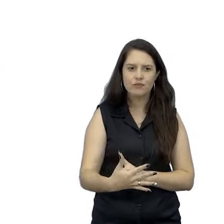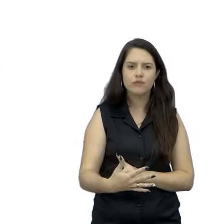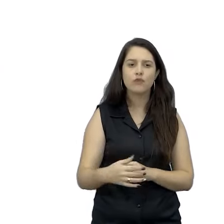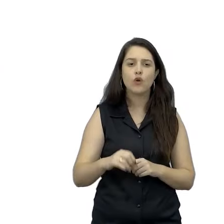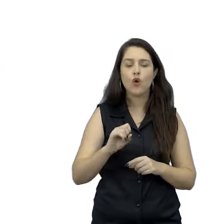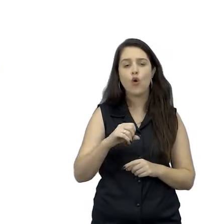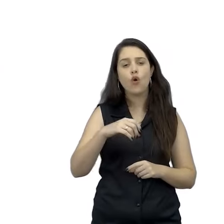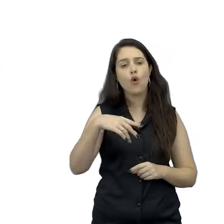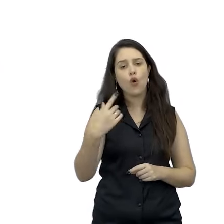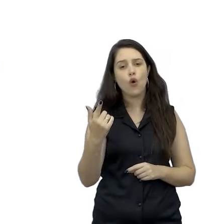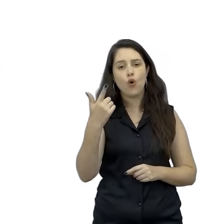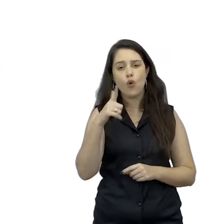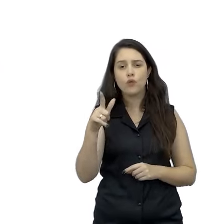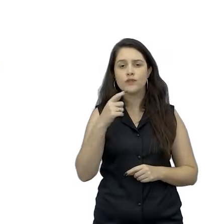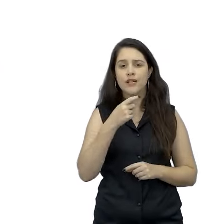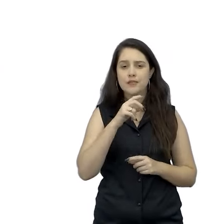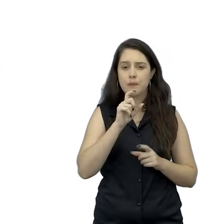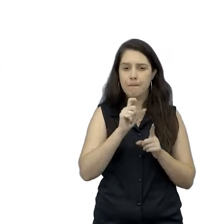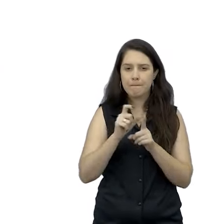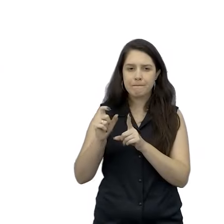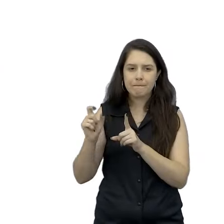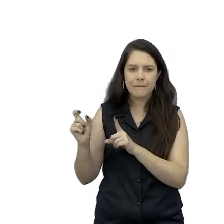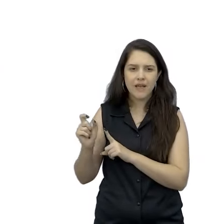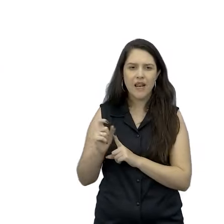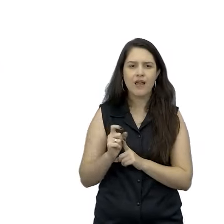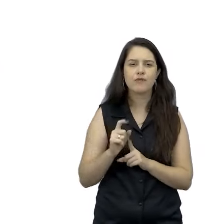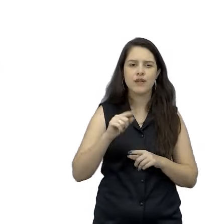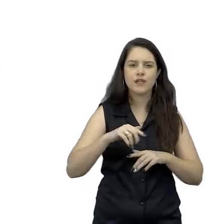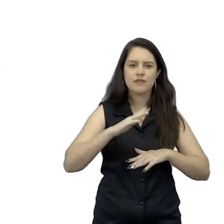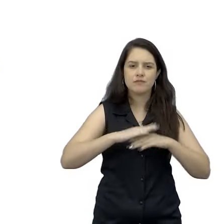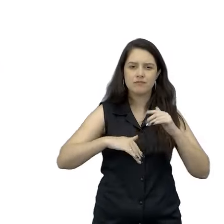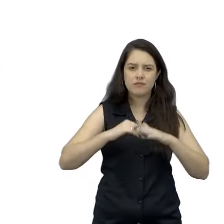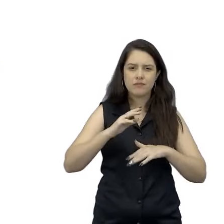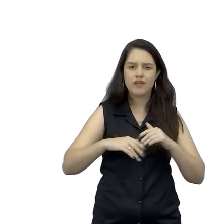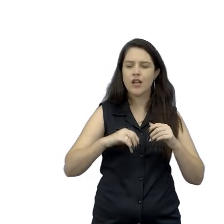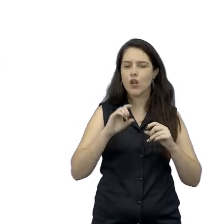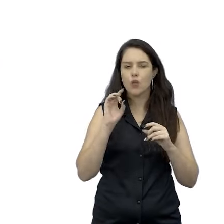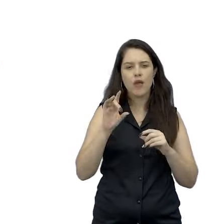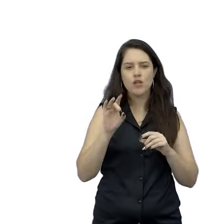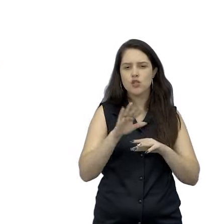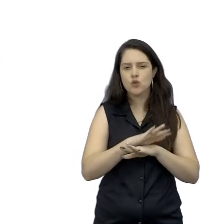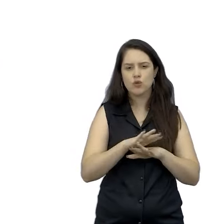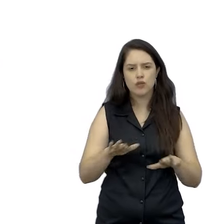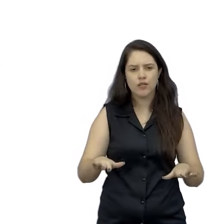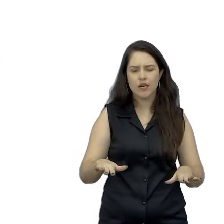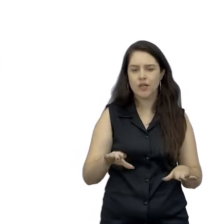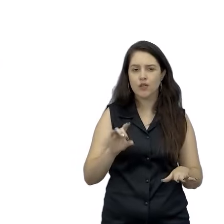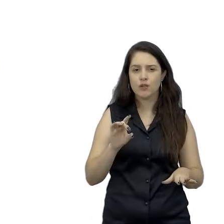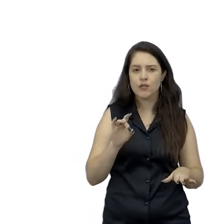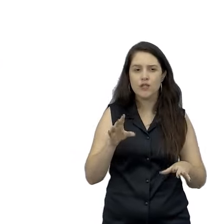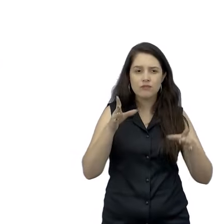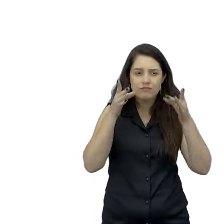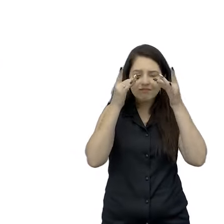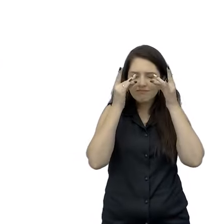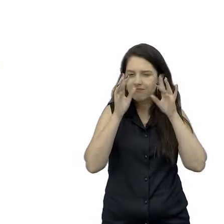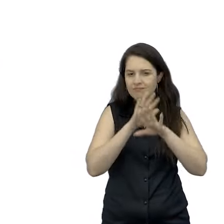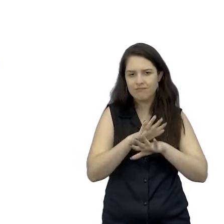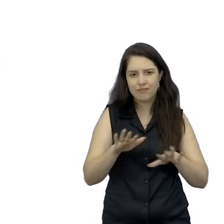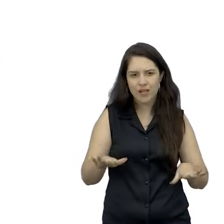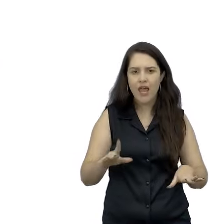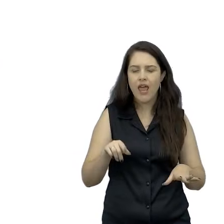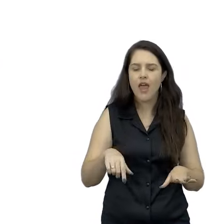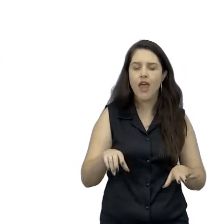seja, em outras palavras, ela diz o quê? Que a alfabetização não é apenas decodificar, ou seja, isso seria